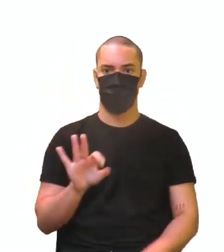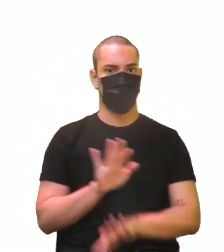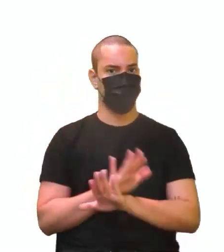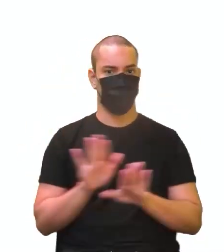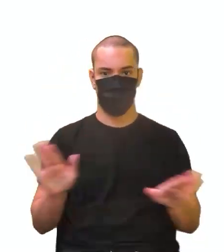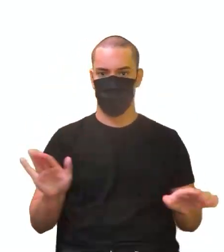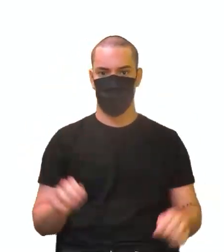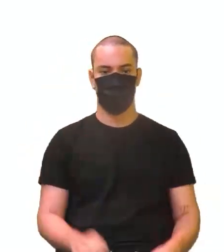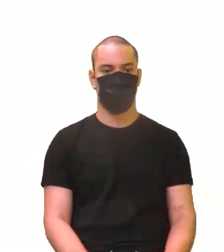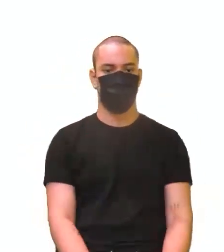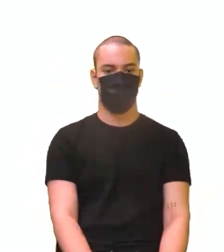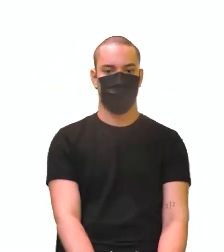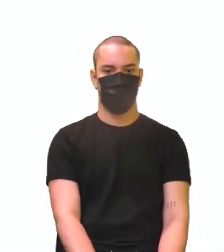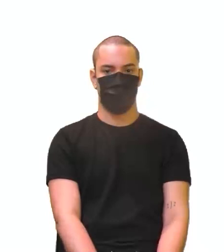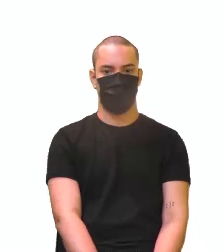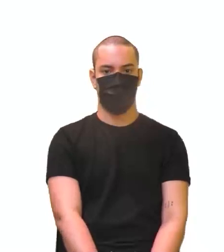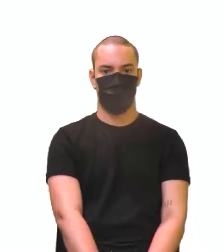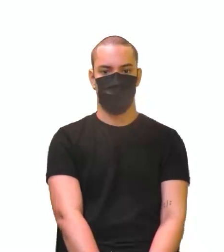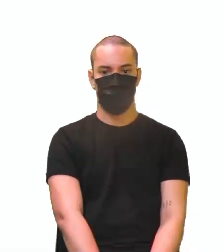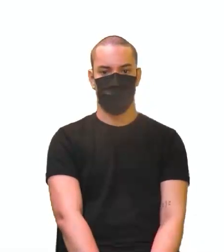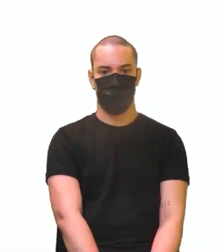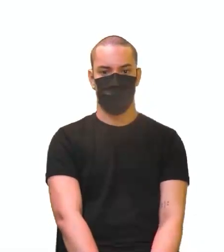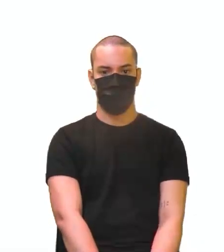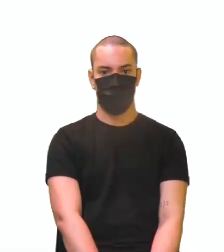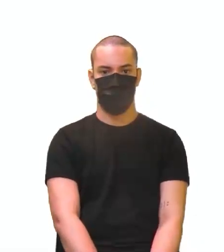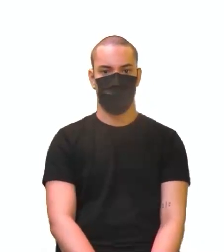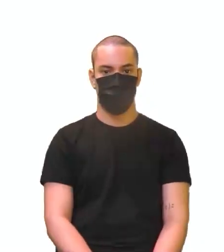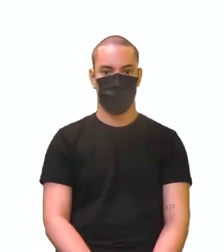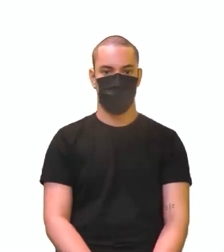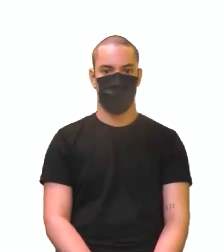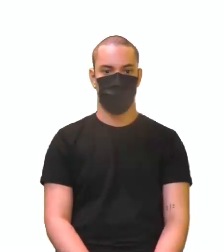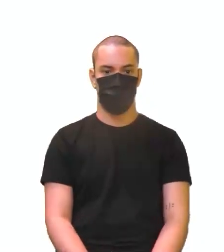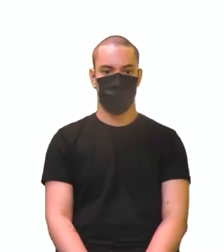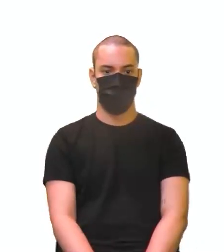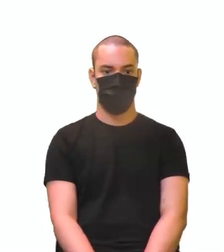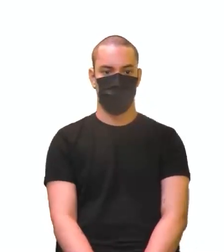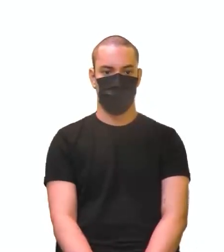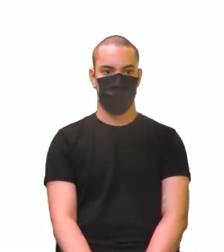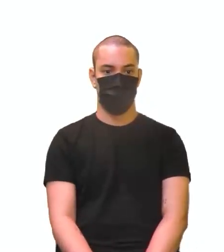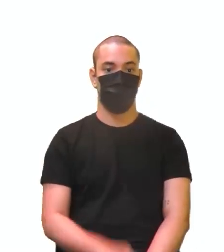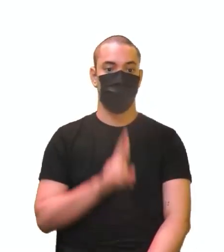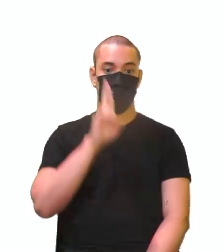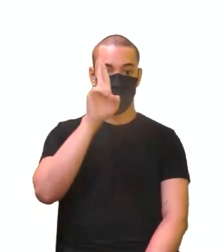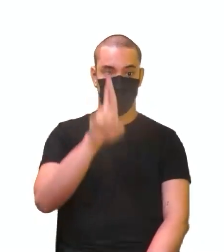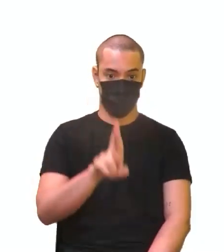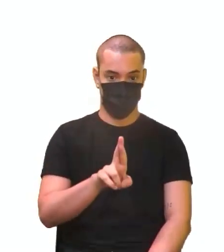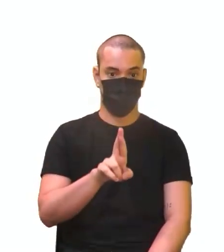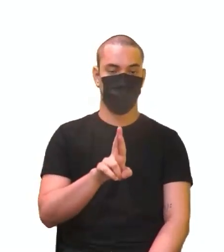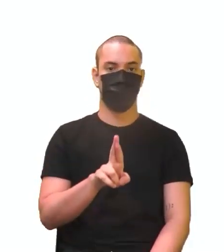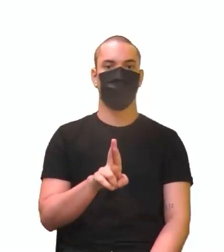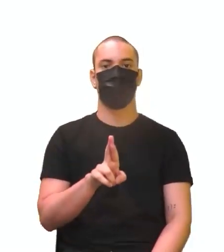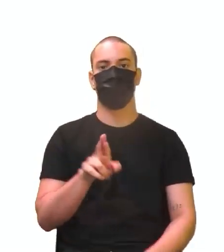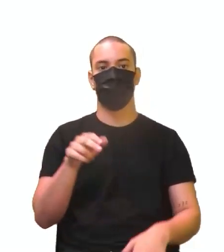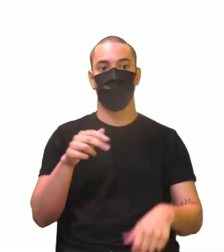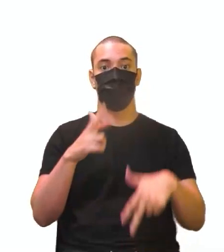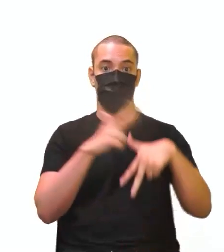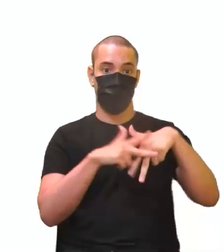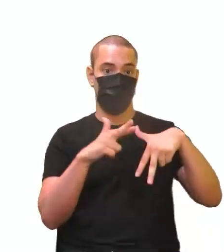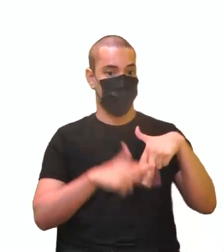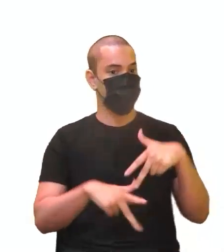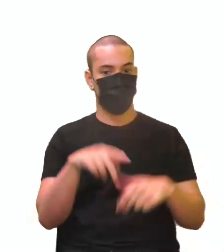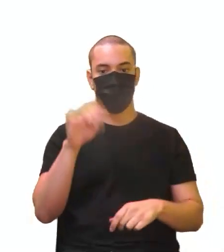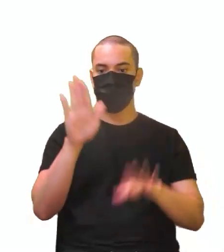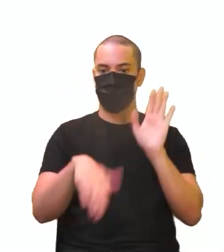50%. Tá? Olha lá. A resposta, então. O sexo de um filho não depende, tá, dos